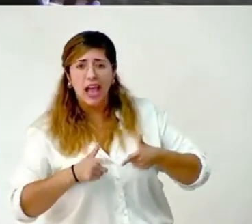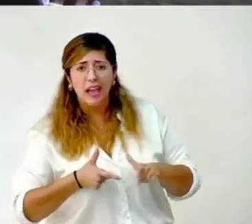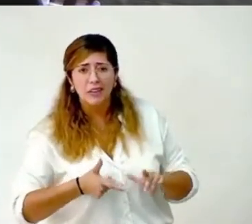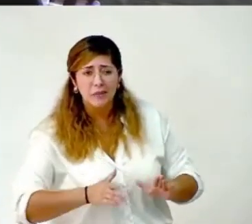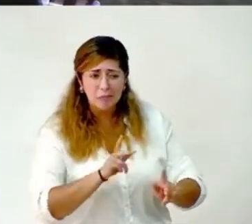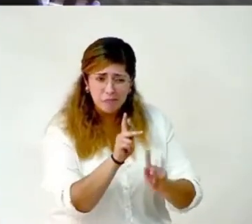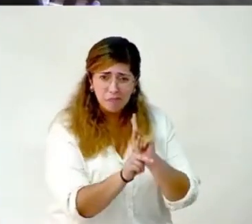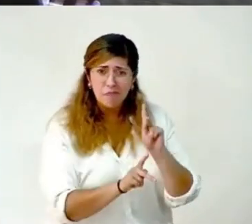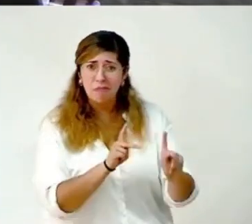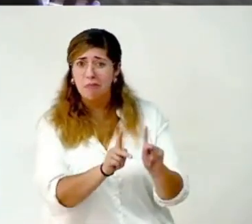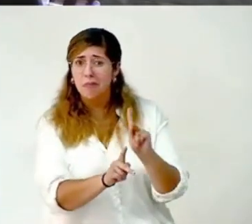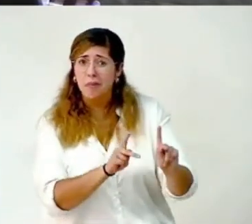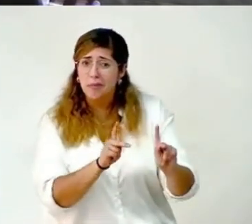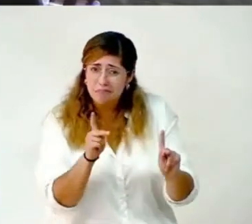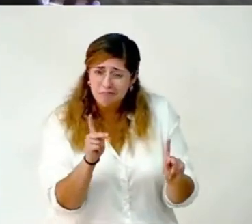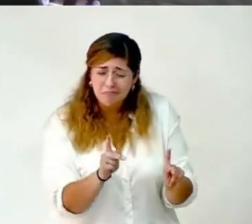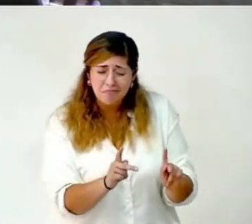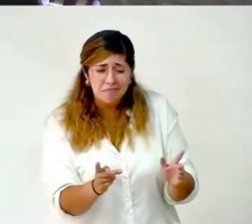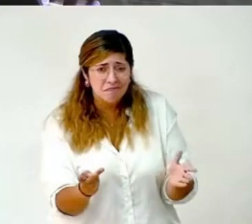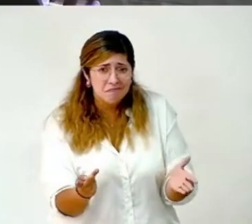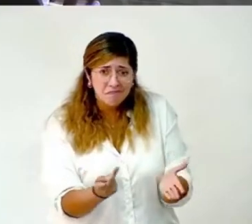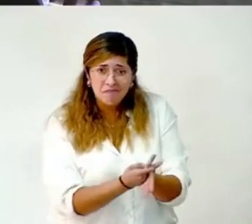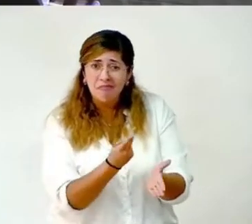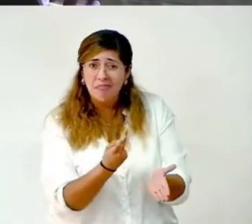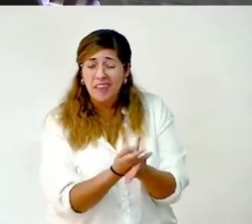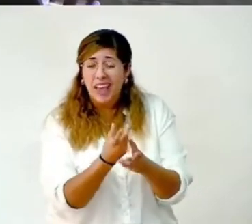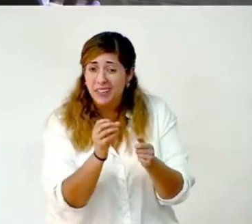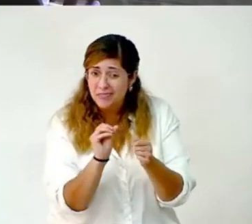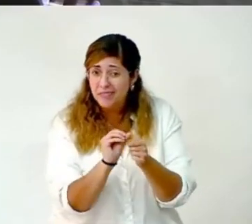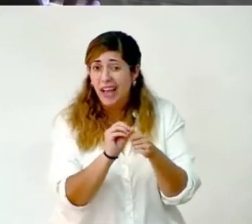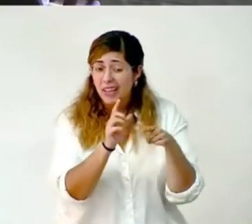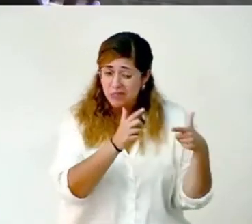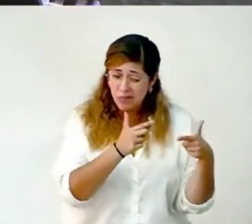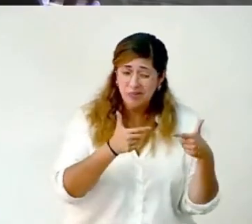povo para se rebelar contra Deus.